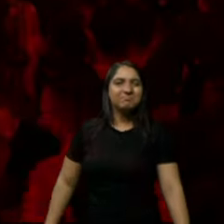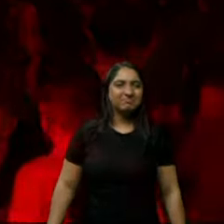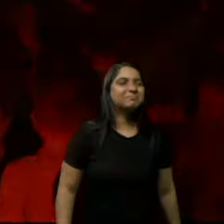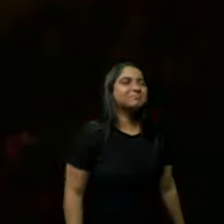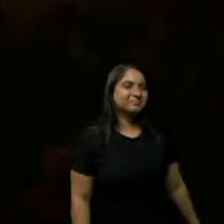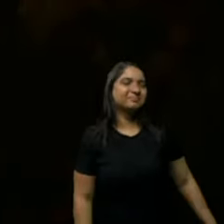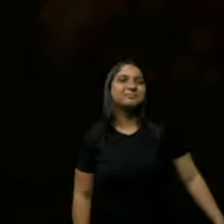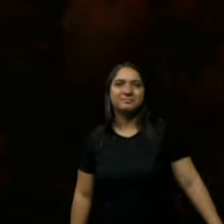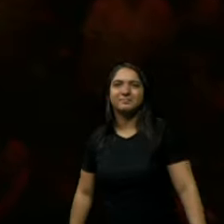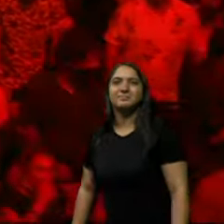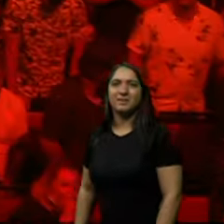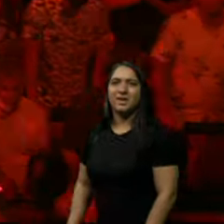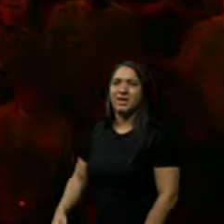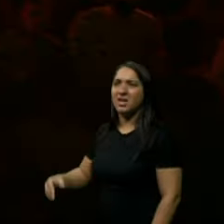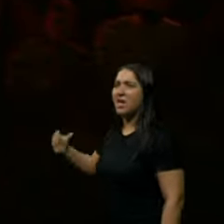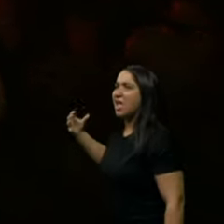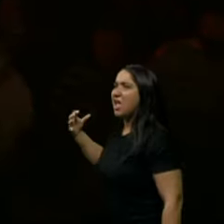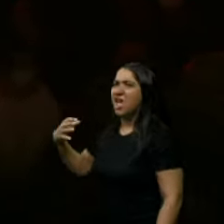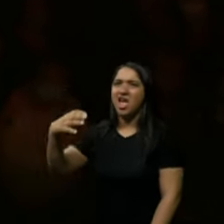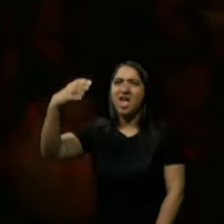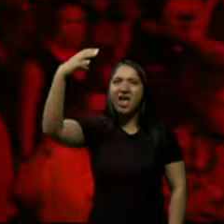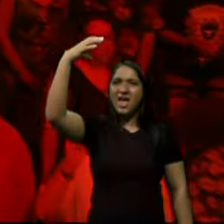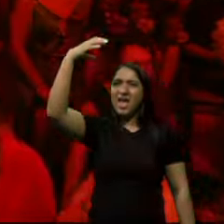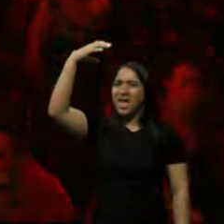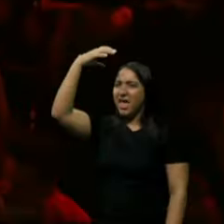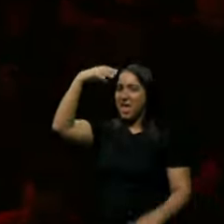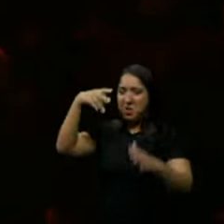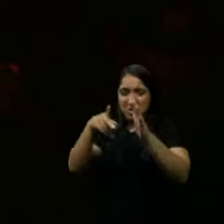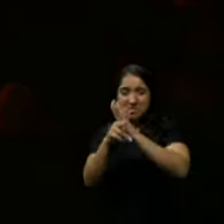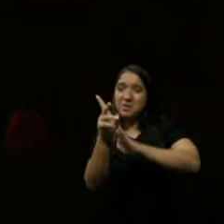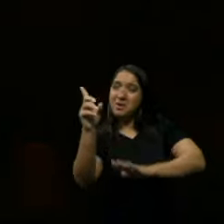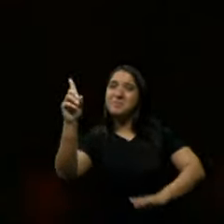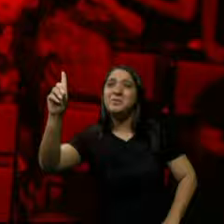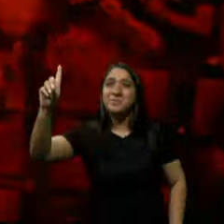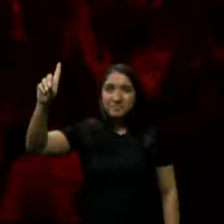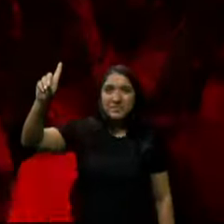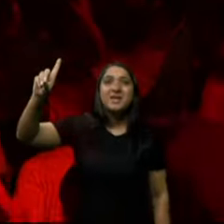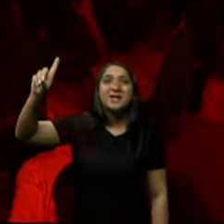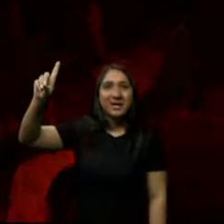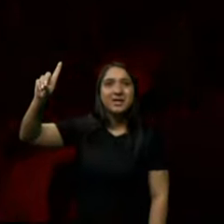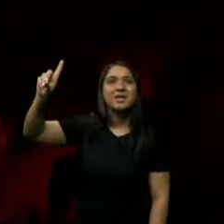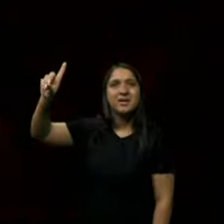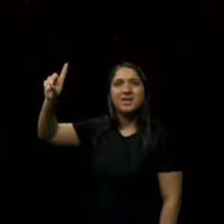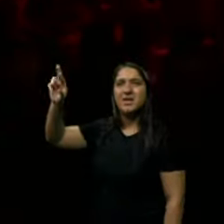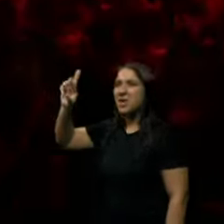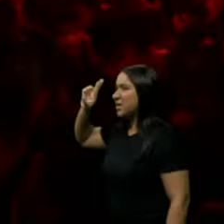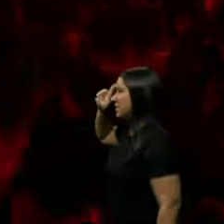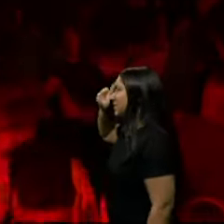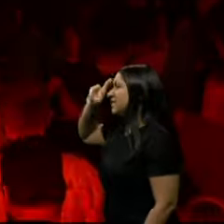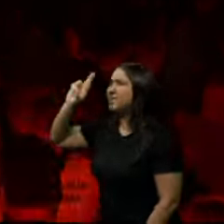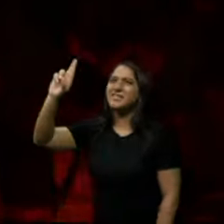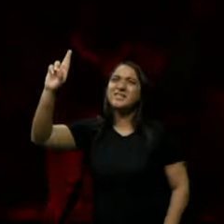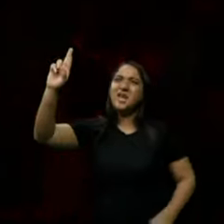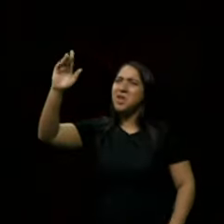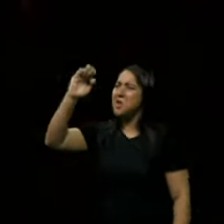E aí o senhor o senhor tá